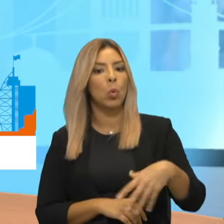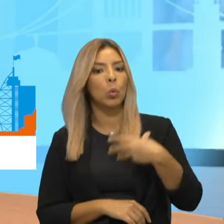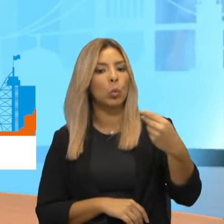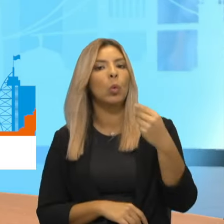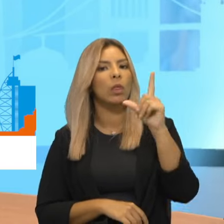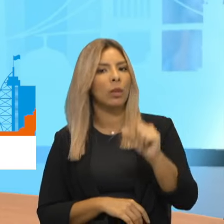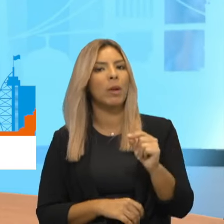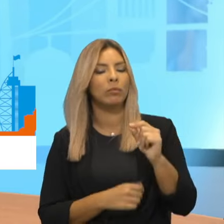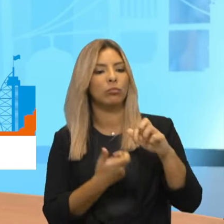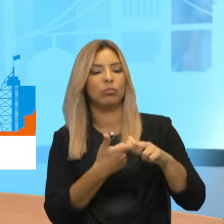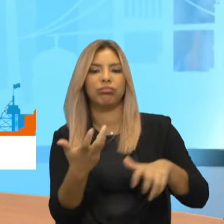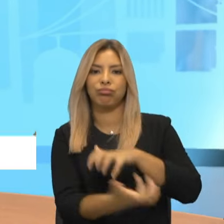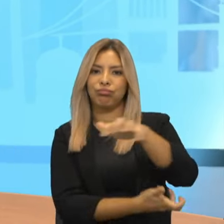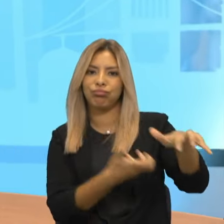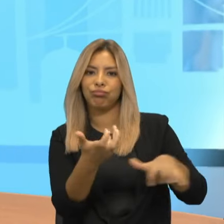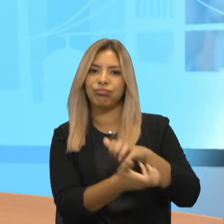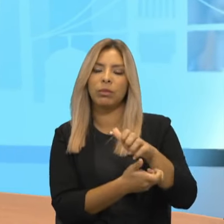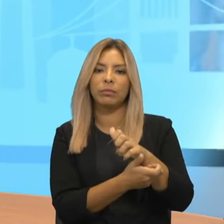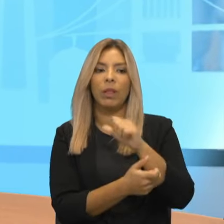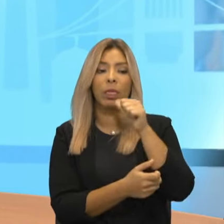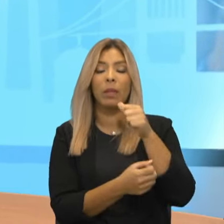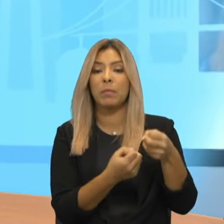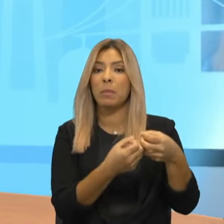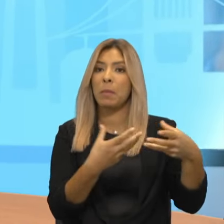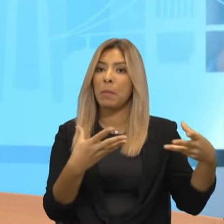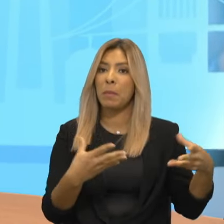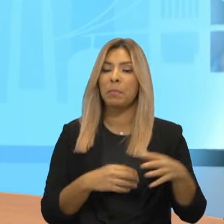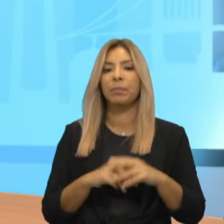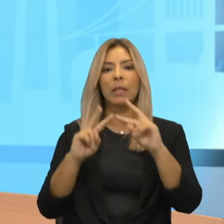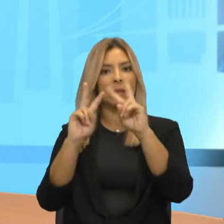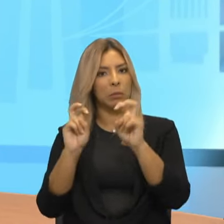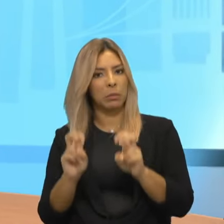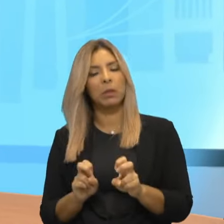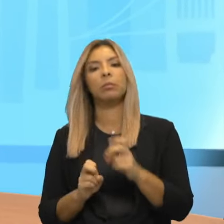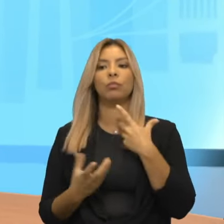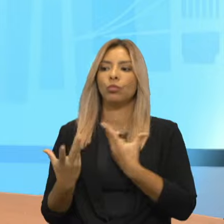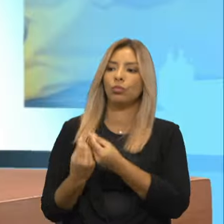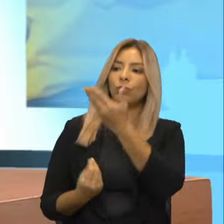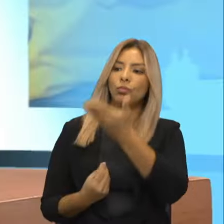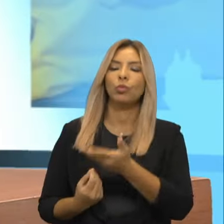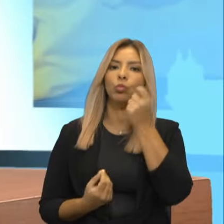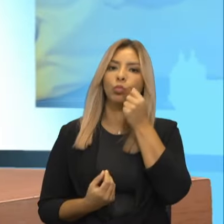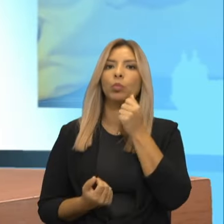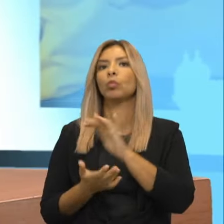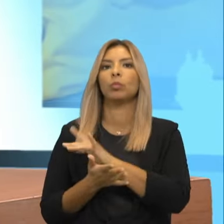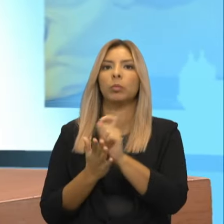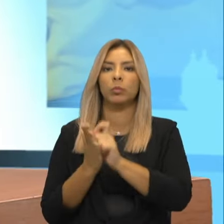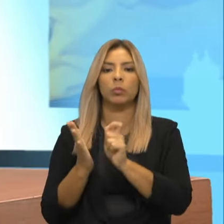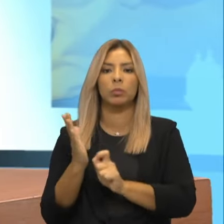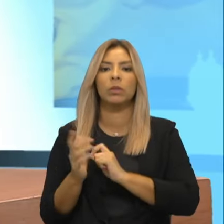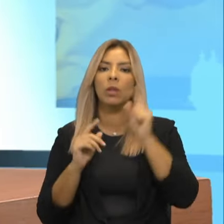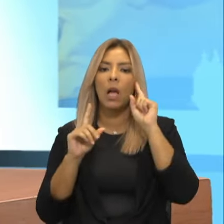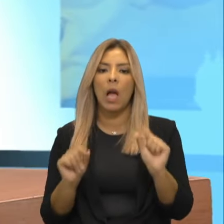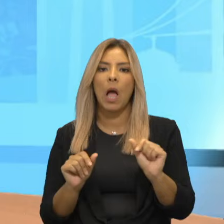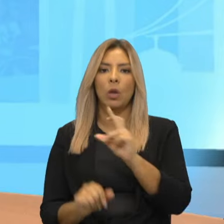de conflitos armados que tem vindo a escalar. Temas que vamos olhar com o jornalista da Renascença, José Pedro Frazão, que está hoje connosco.